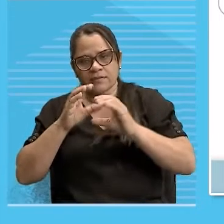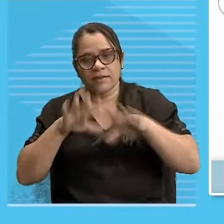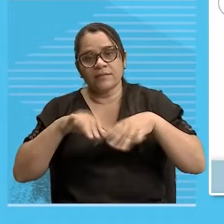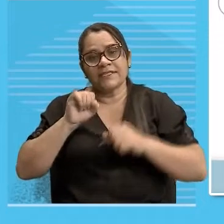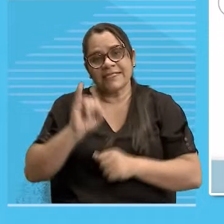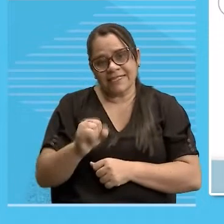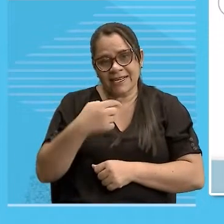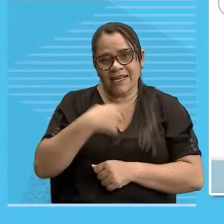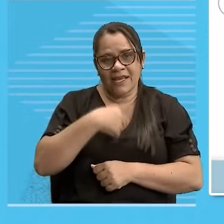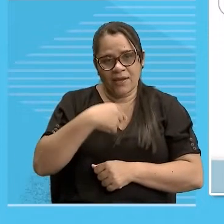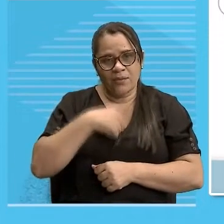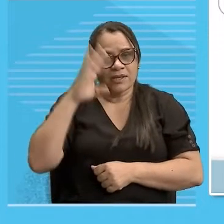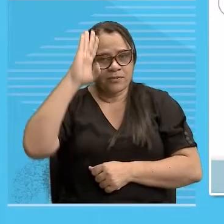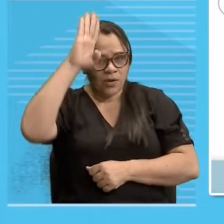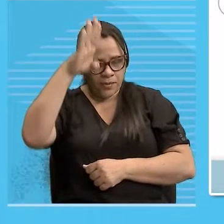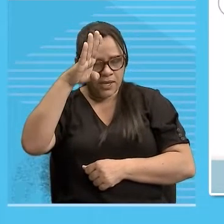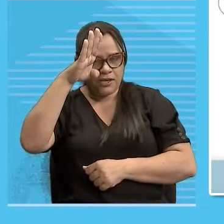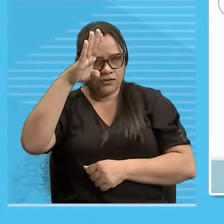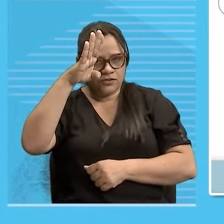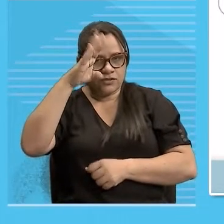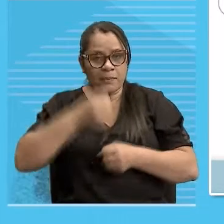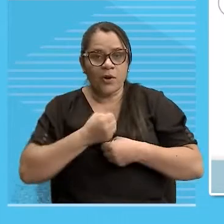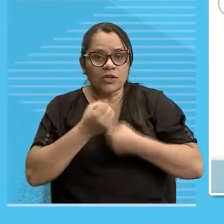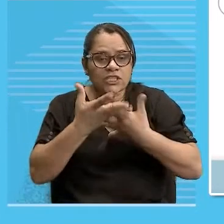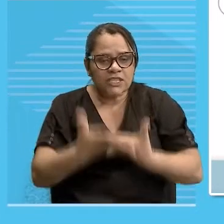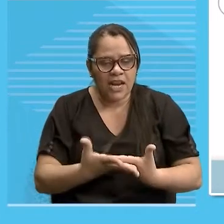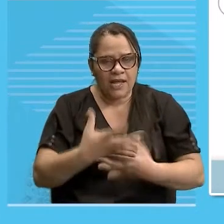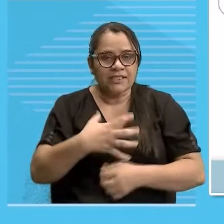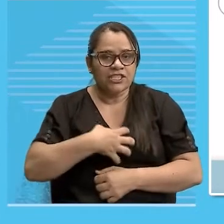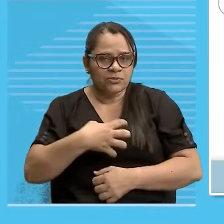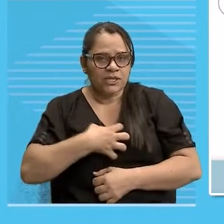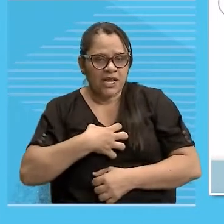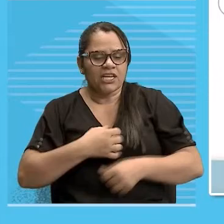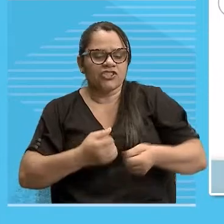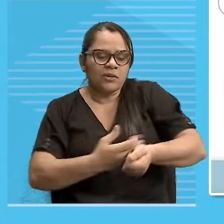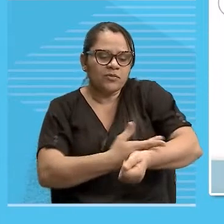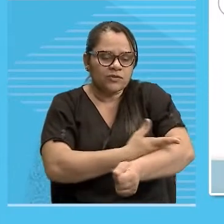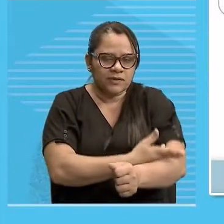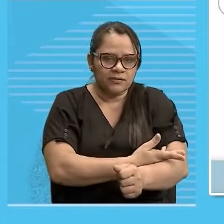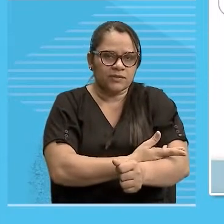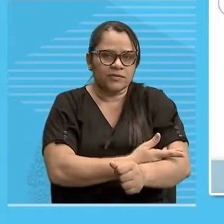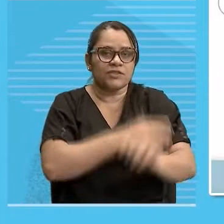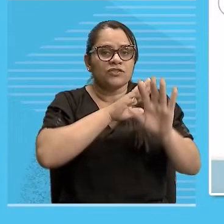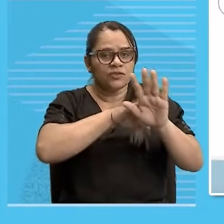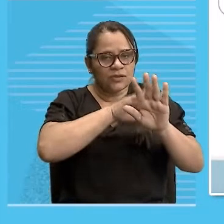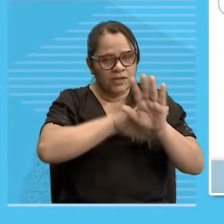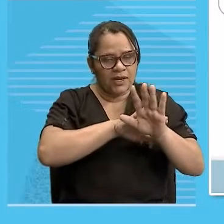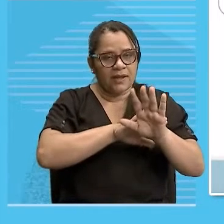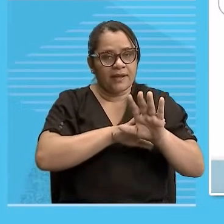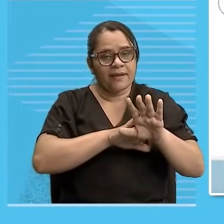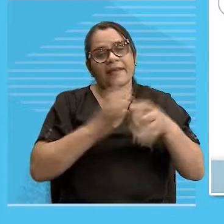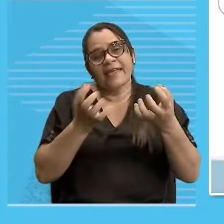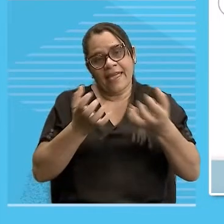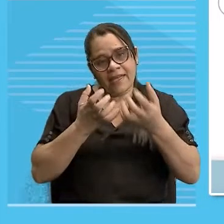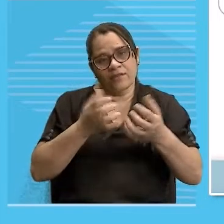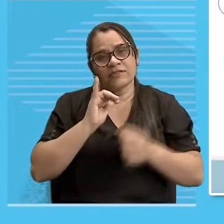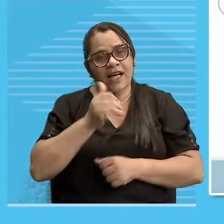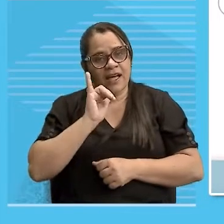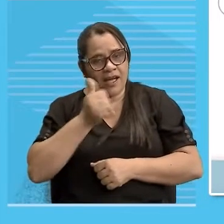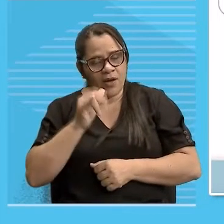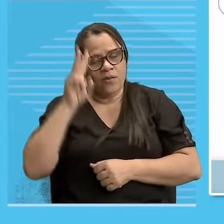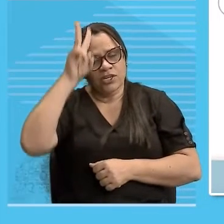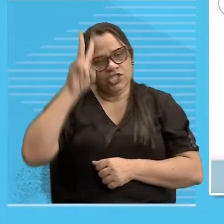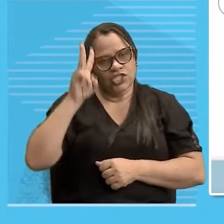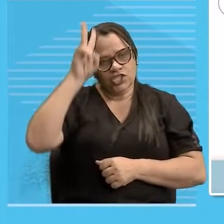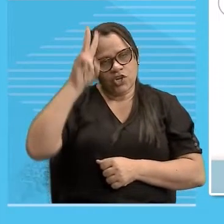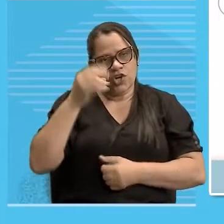principalmente imbuído de muito sentimentalismo, muita emoção, de subjetividade, quero contar uma história, a meu ver, da minha